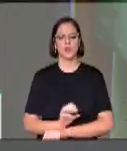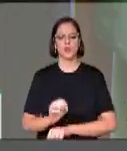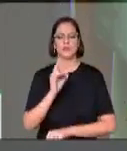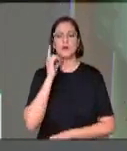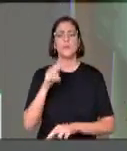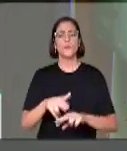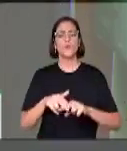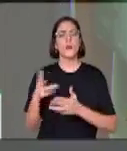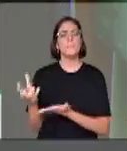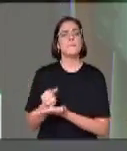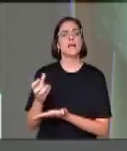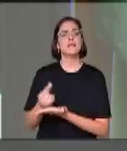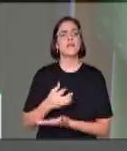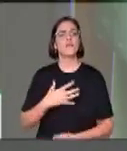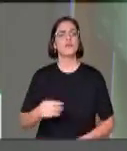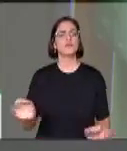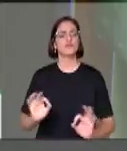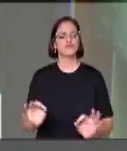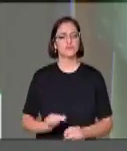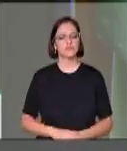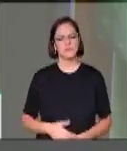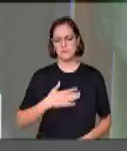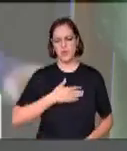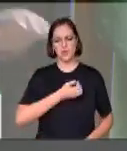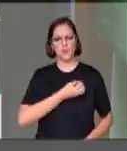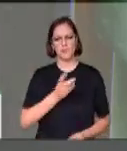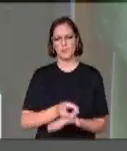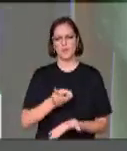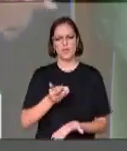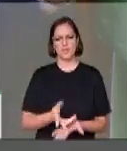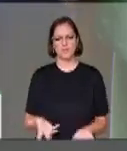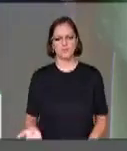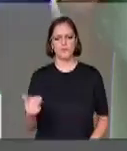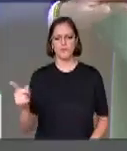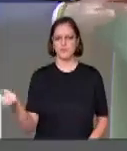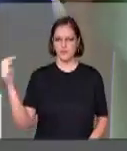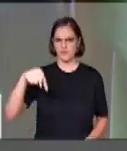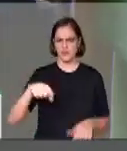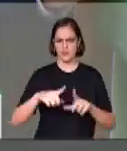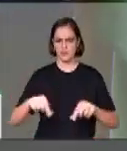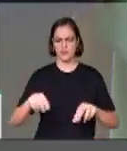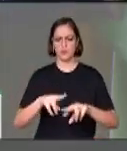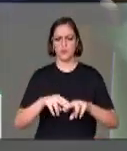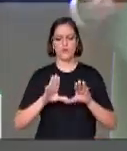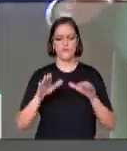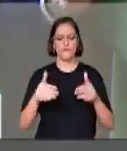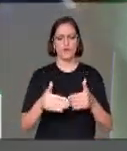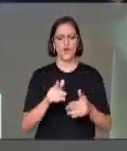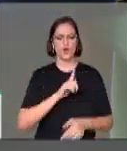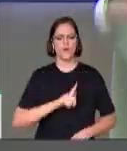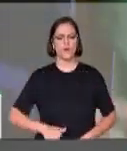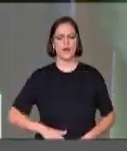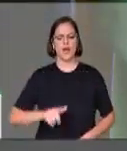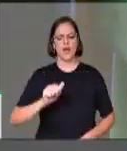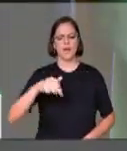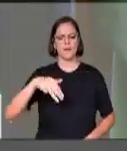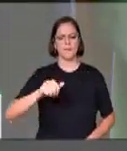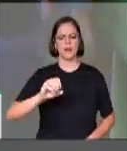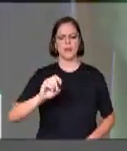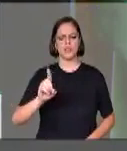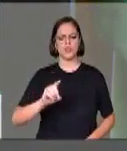alimentícia. Meu telefone é o mesmo. Eu sei que o senhor está aqui para Brasília participando do Fórum dos Governadores da Amazônia Legal. Me